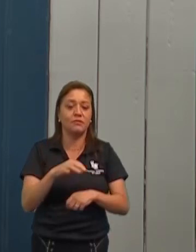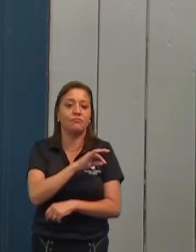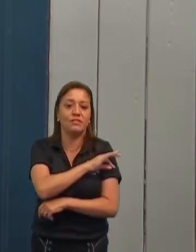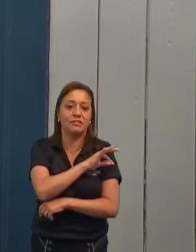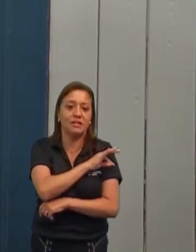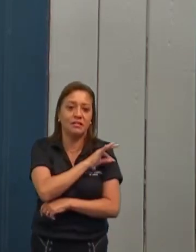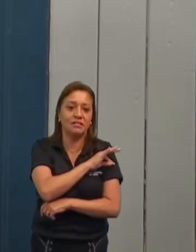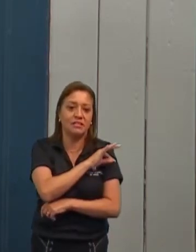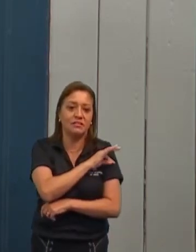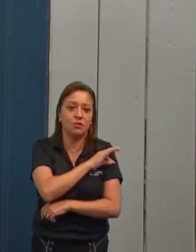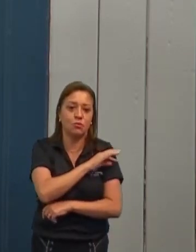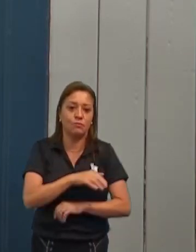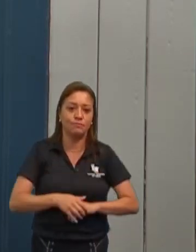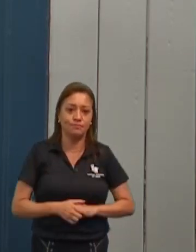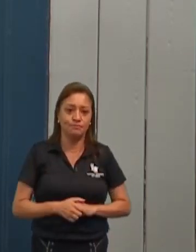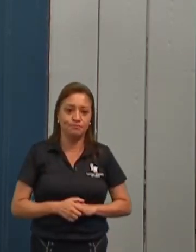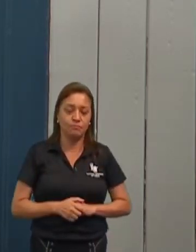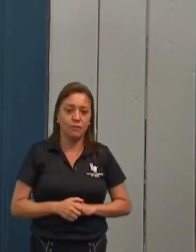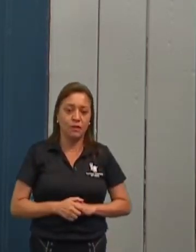comando do Exército